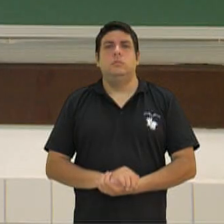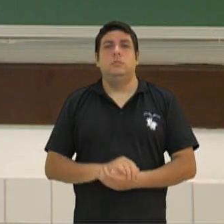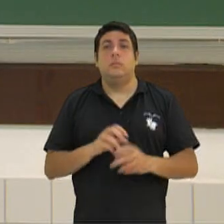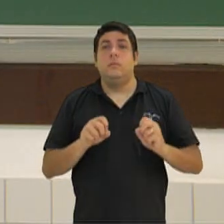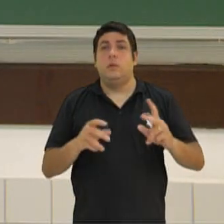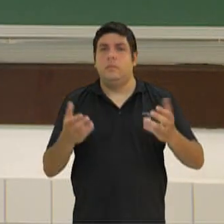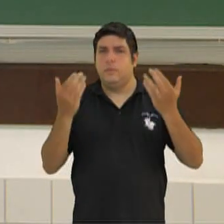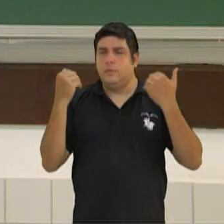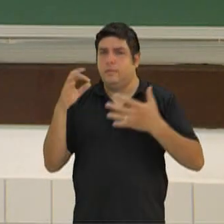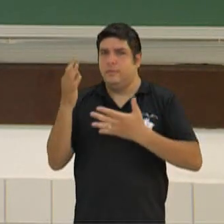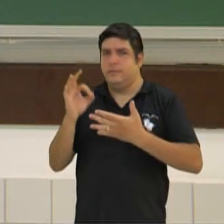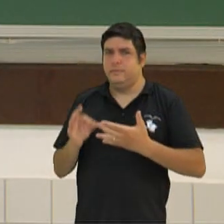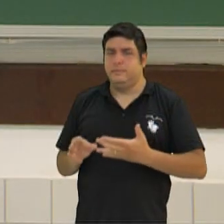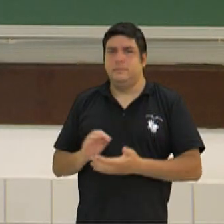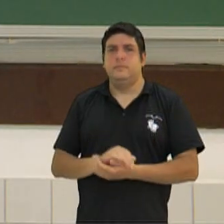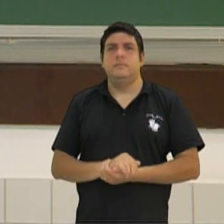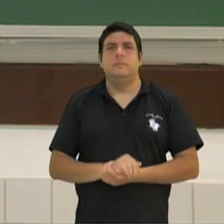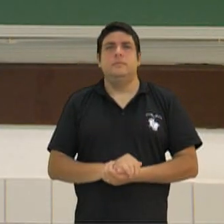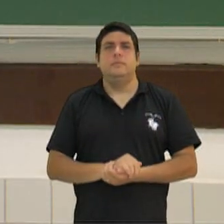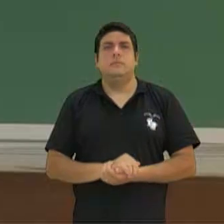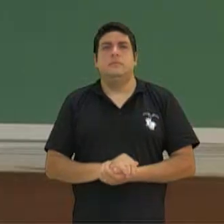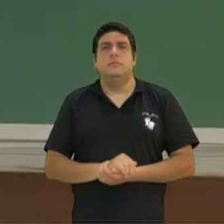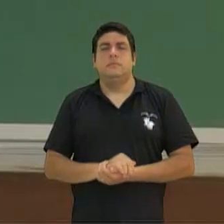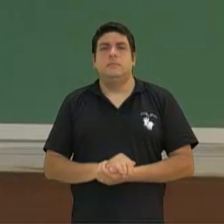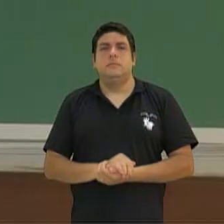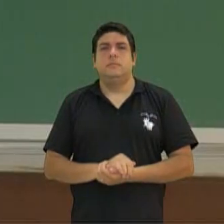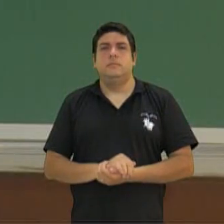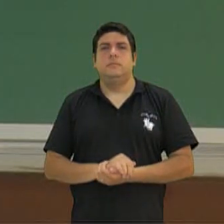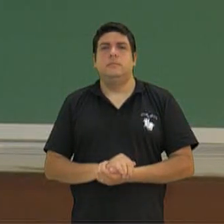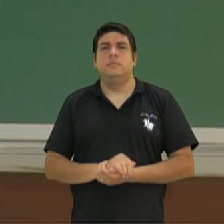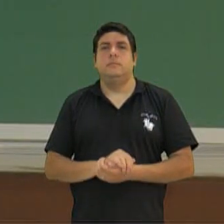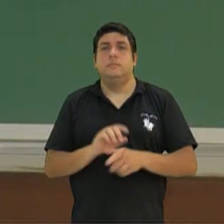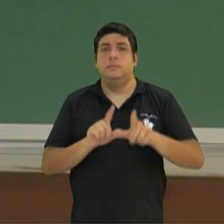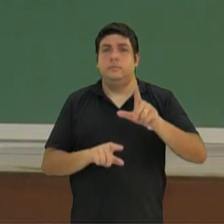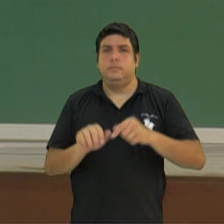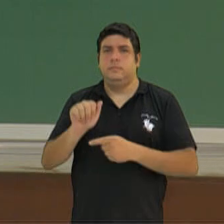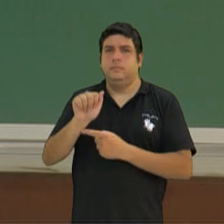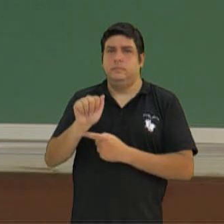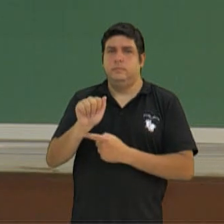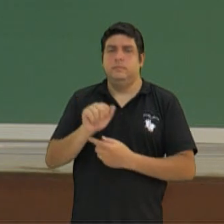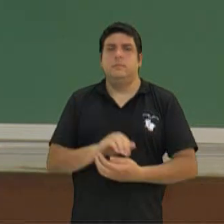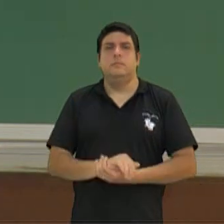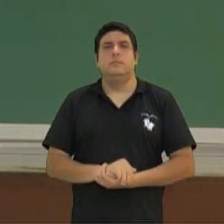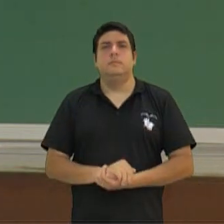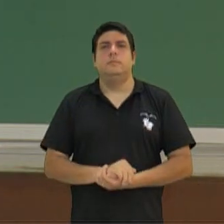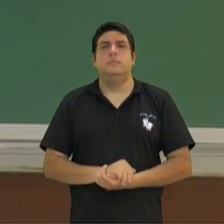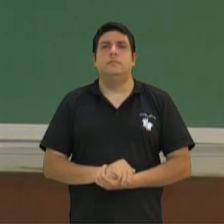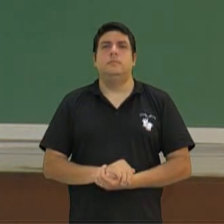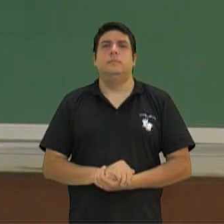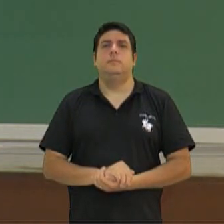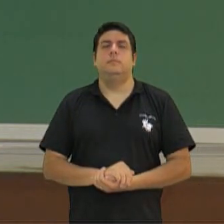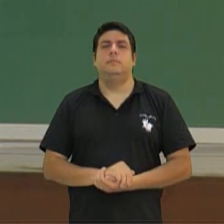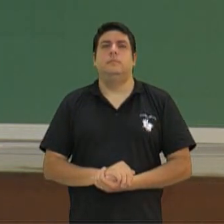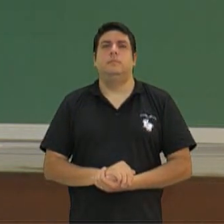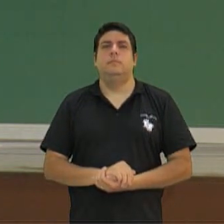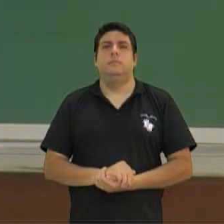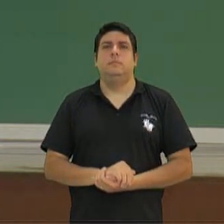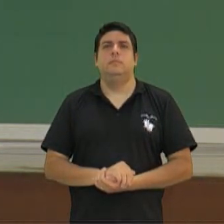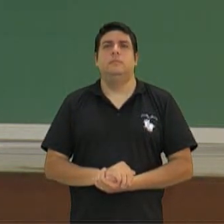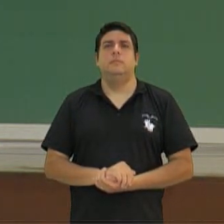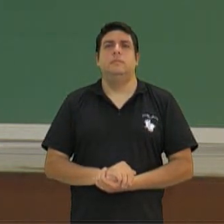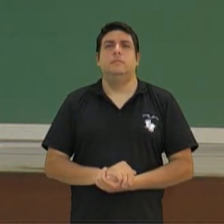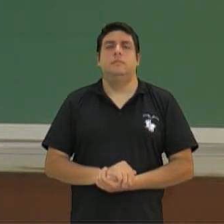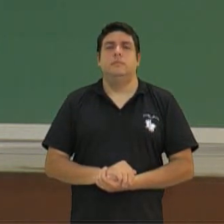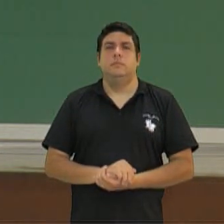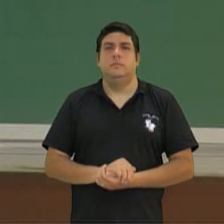Vamos checar então? Então, olha só. Letter A. The event celebrated the second harvest of the year.